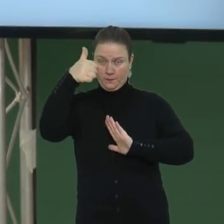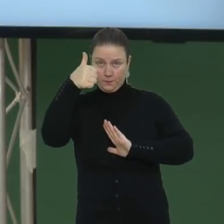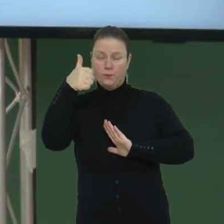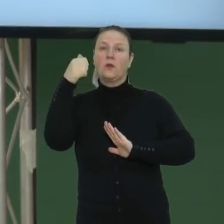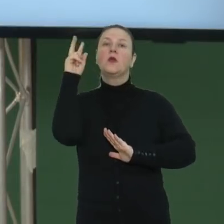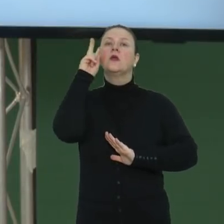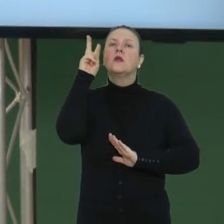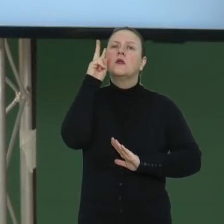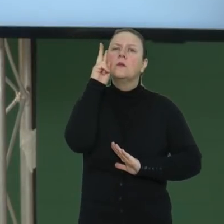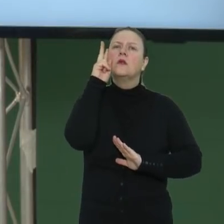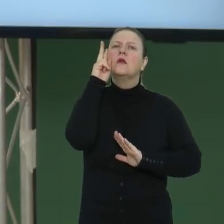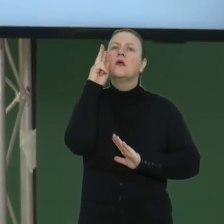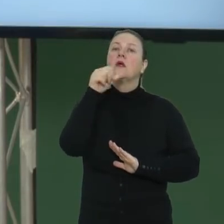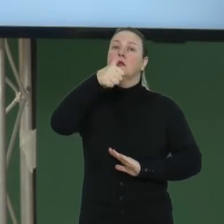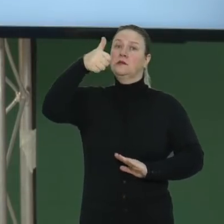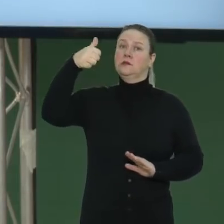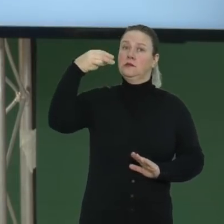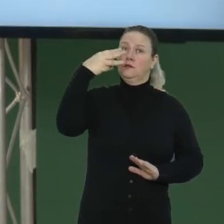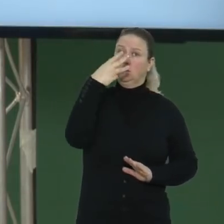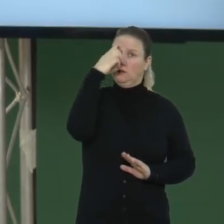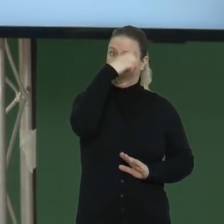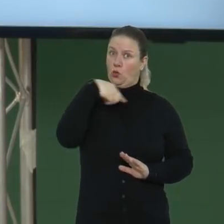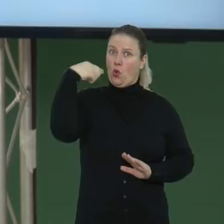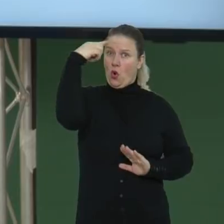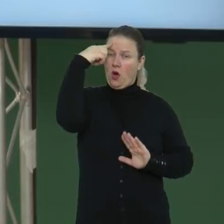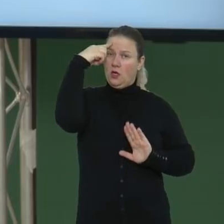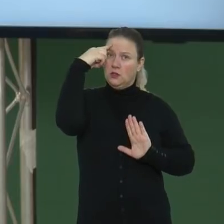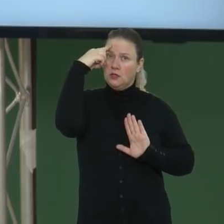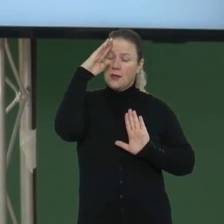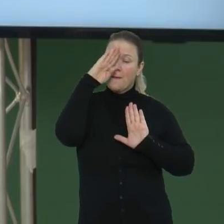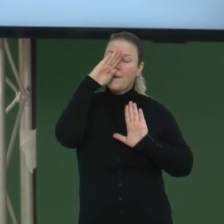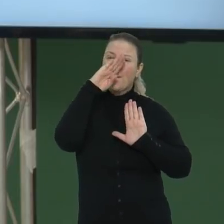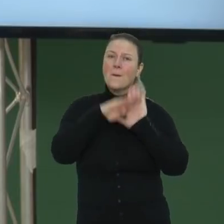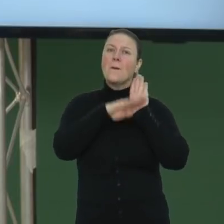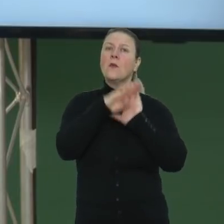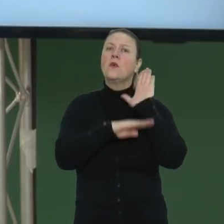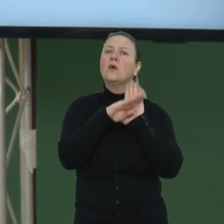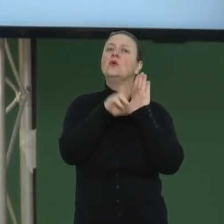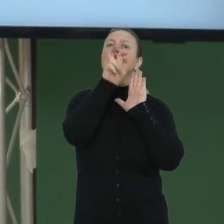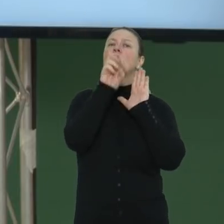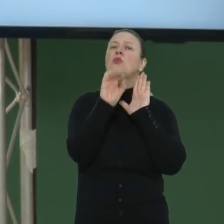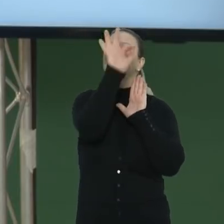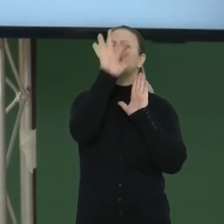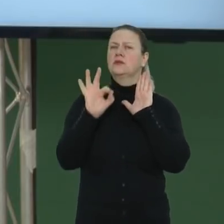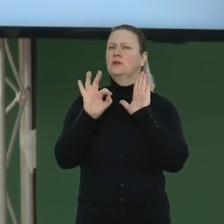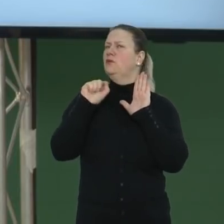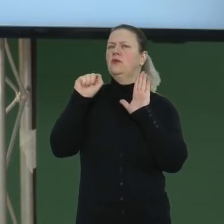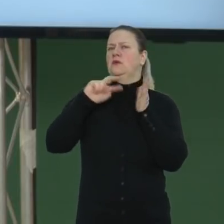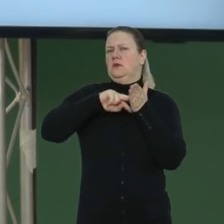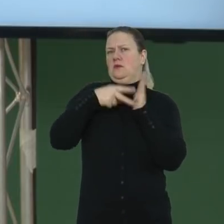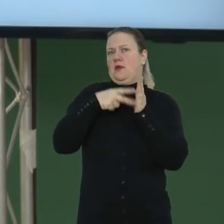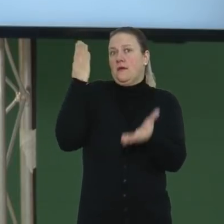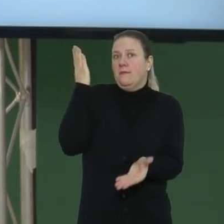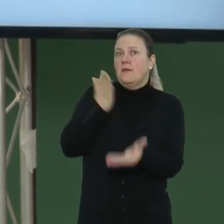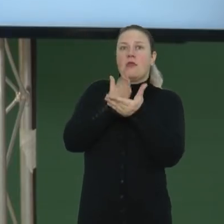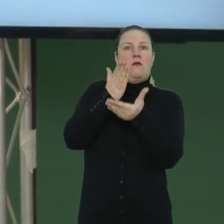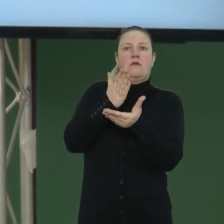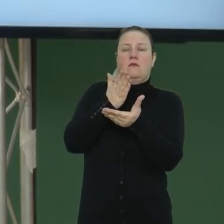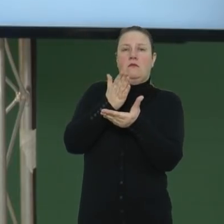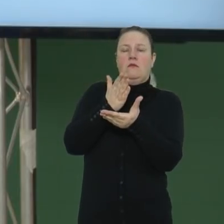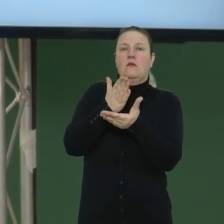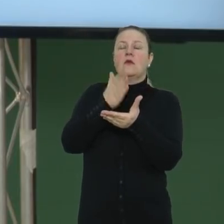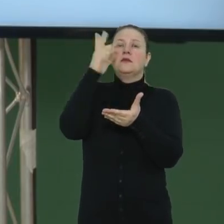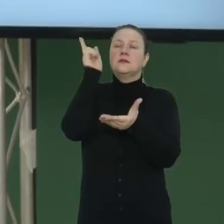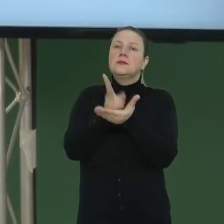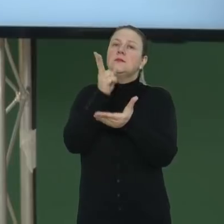quê? A cada 13 horas, ele reduz o quê? 50%. O que é esse 50%, professora? A metade. Então, ele sempre vai